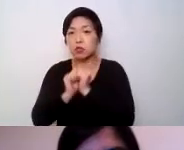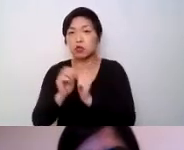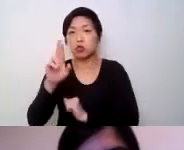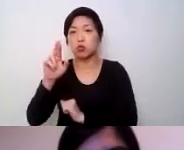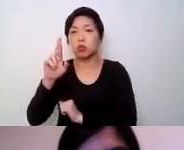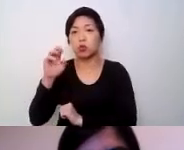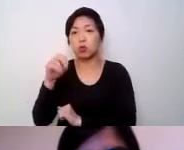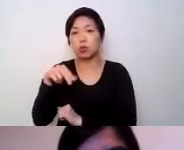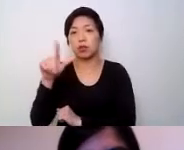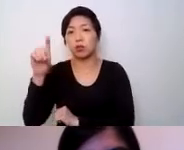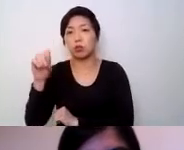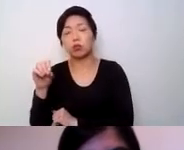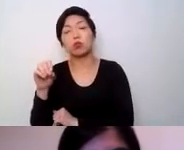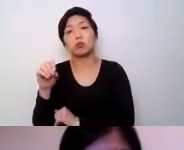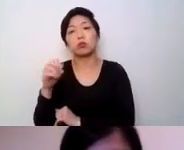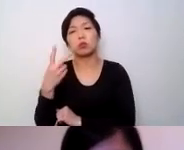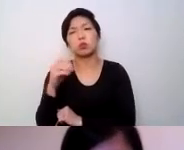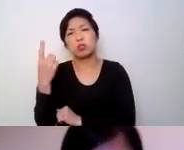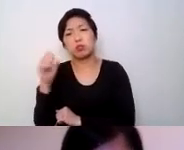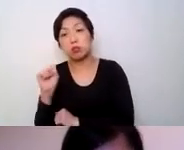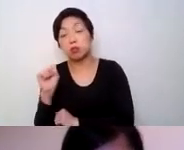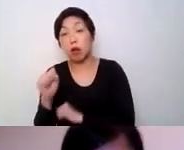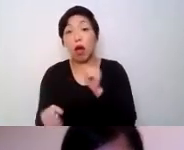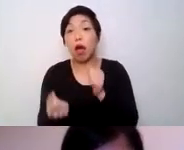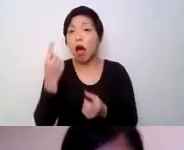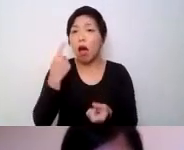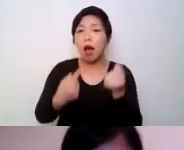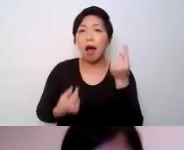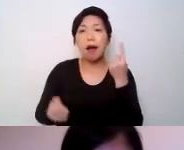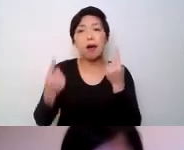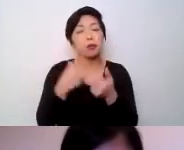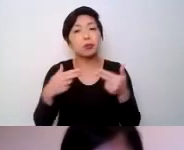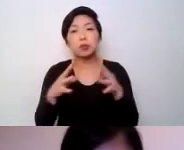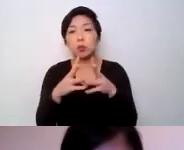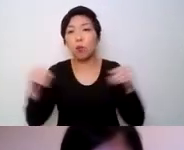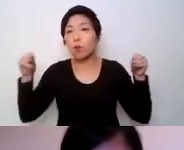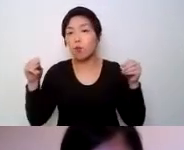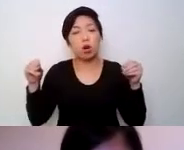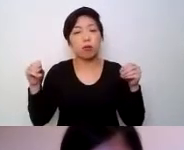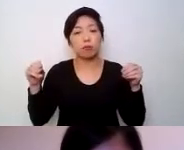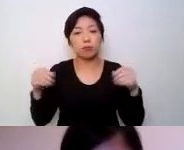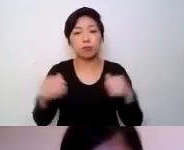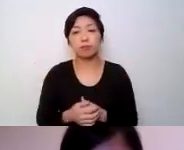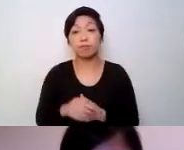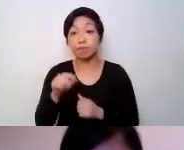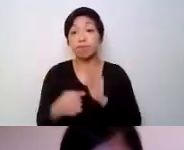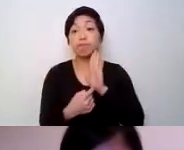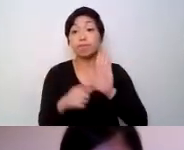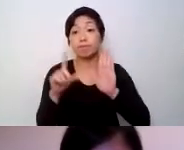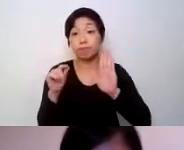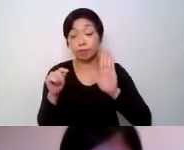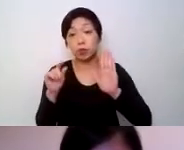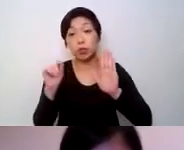e alguns elementos eles vão sumindo a cada visita que eu faço no mausoléu isso demonstra o que